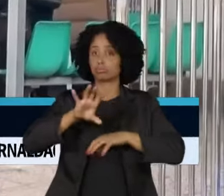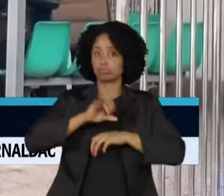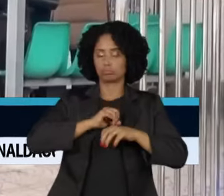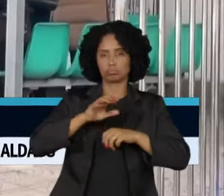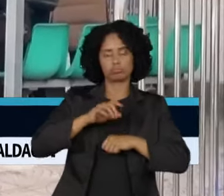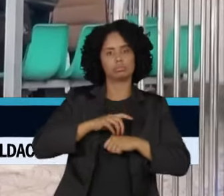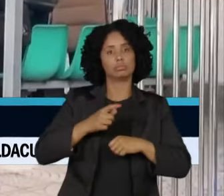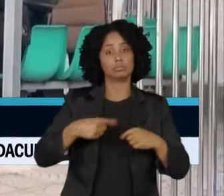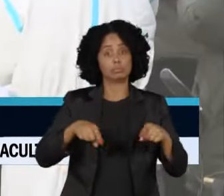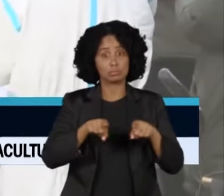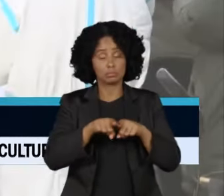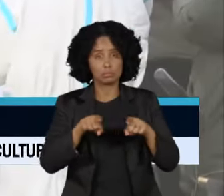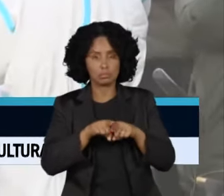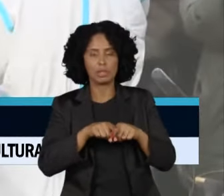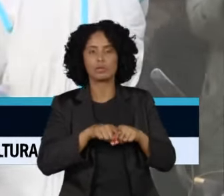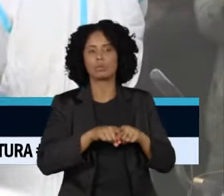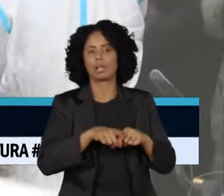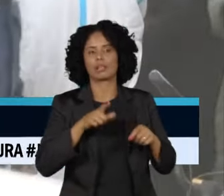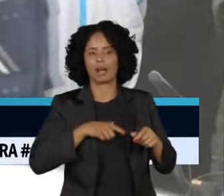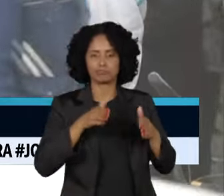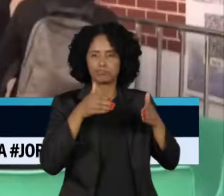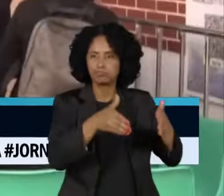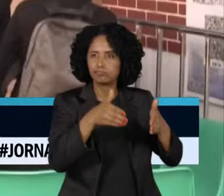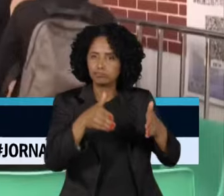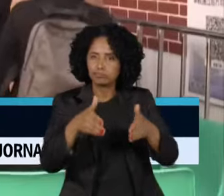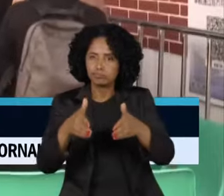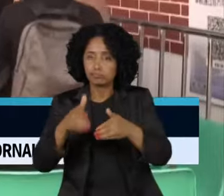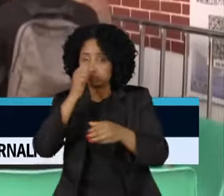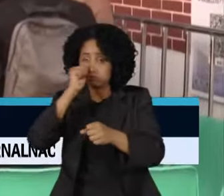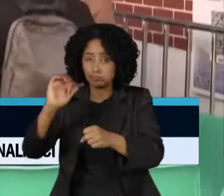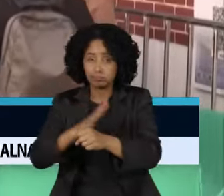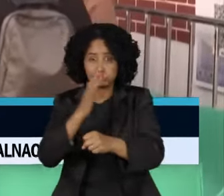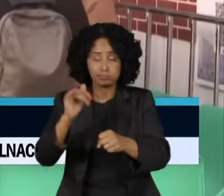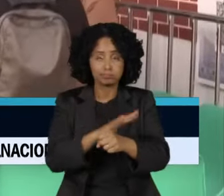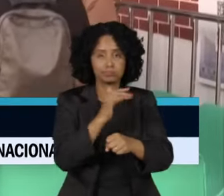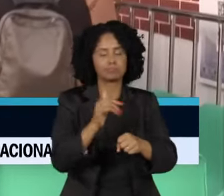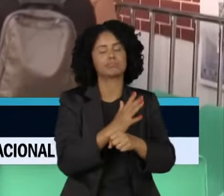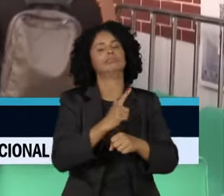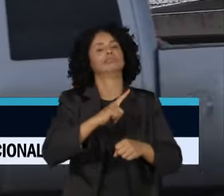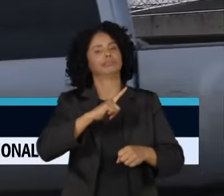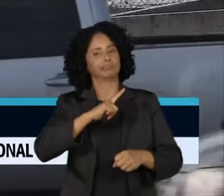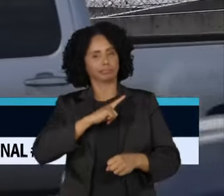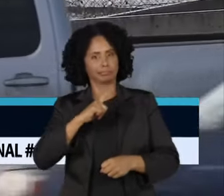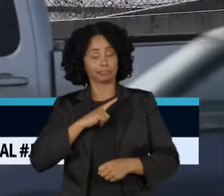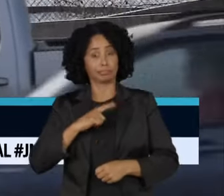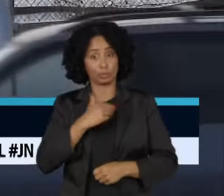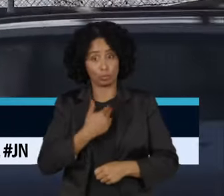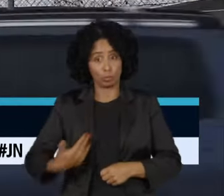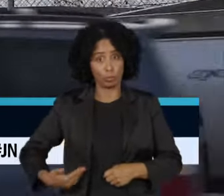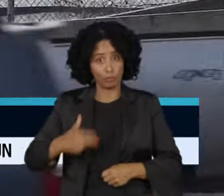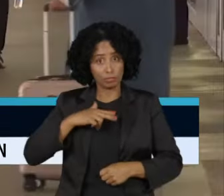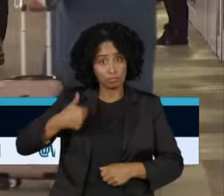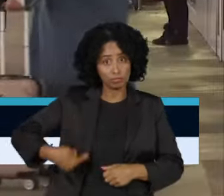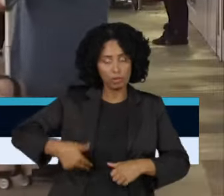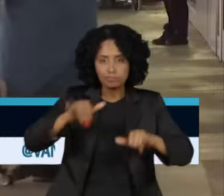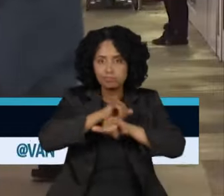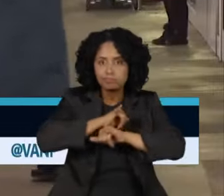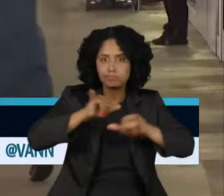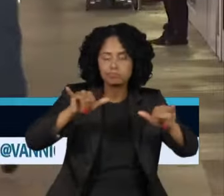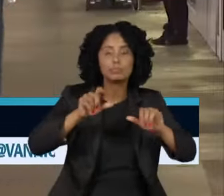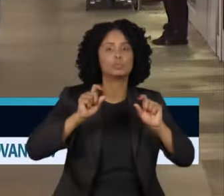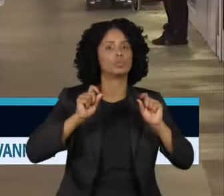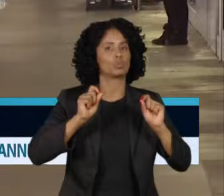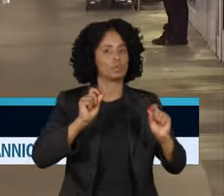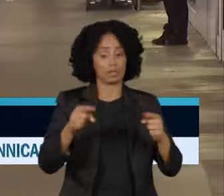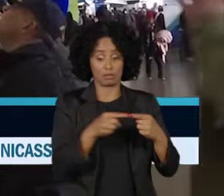as funerárias também estão sob pressão, apesar dos números baixos divulgados pelo governo chinês. Esta semana, o país anunciou que